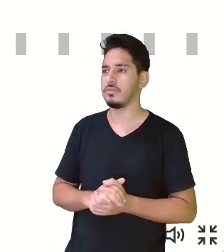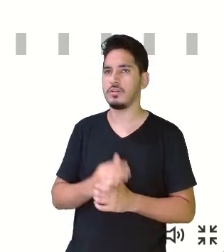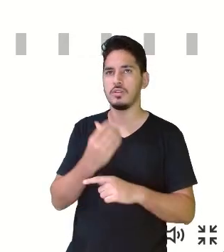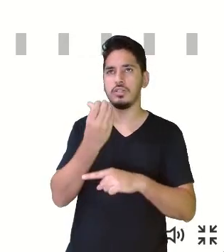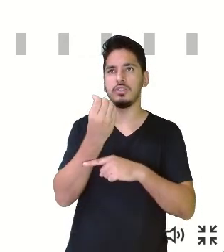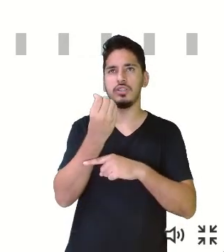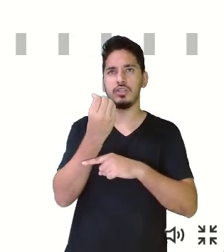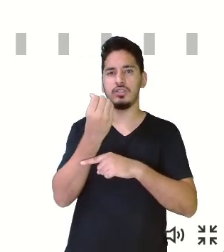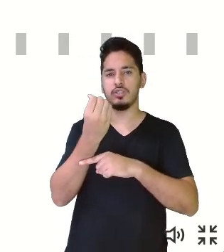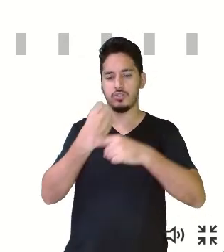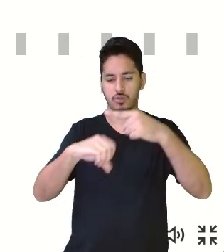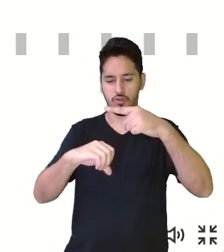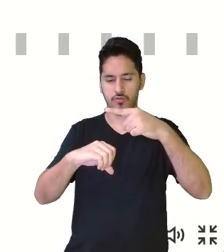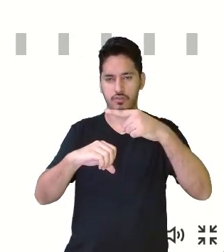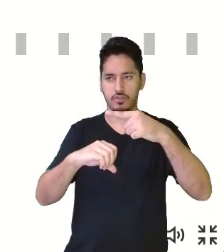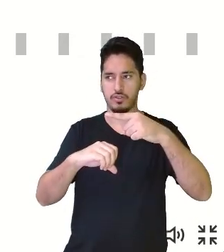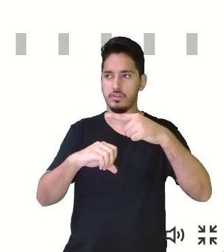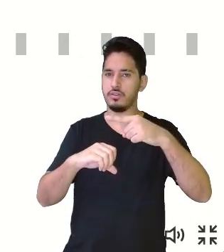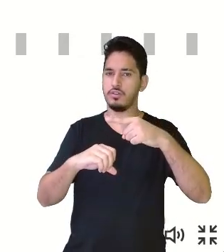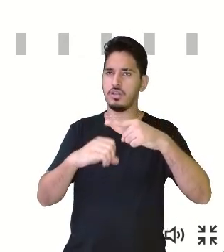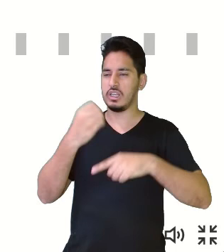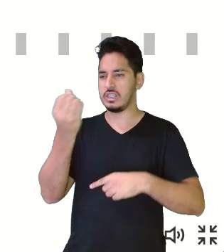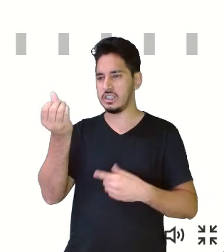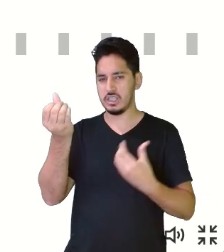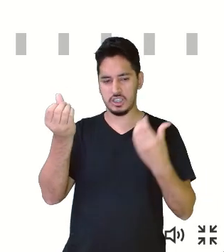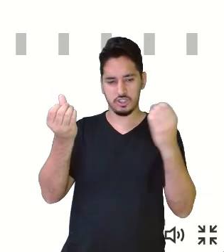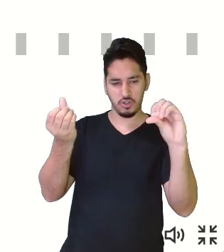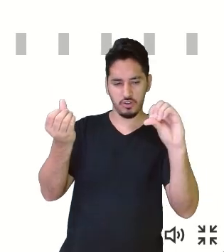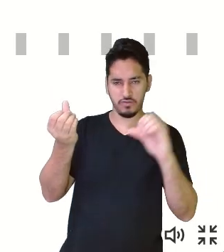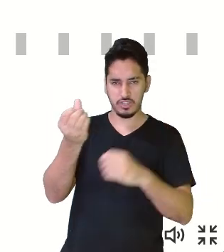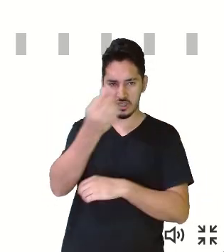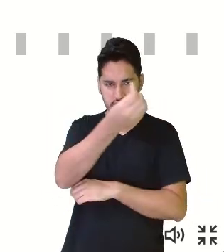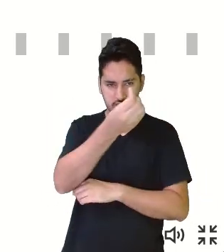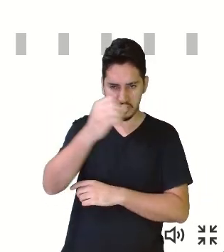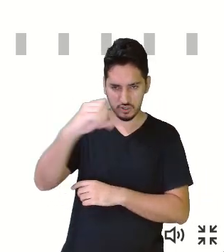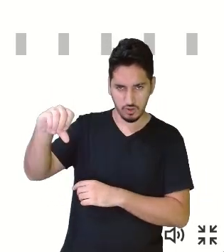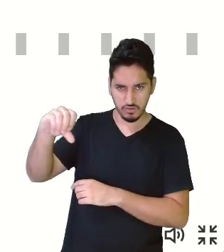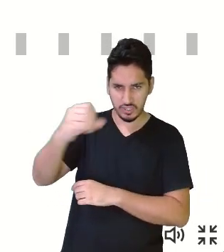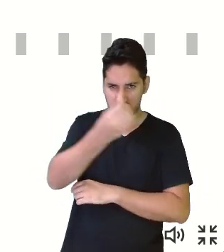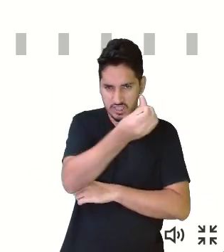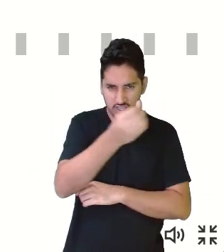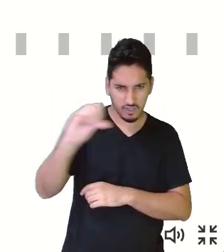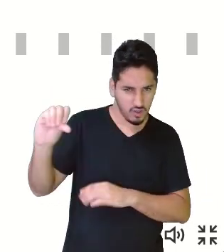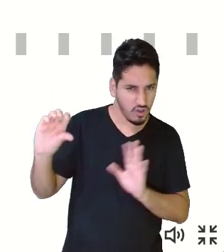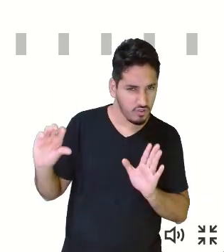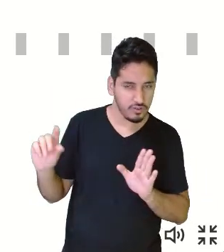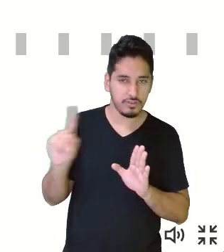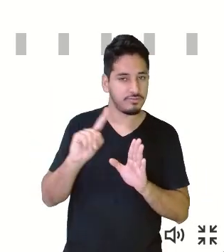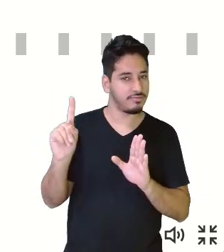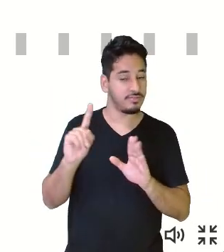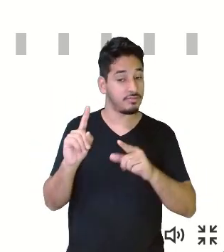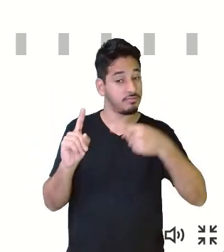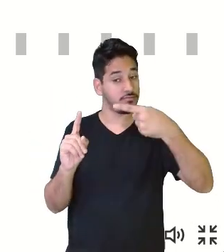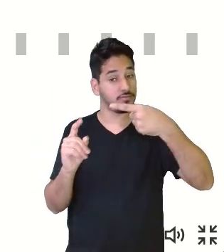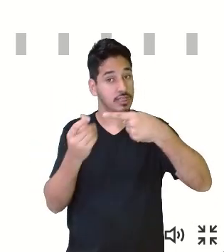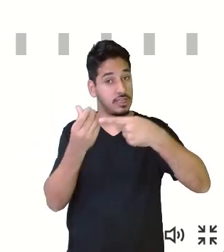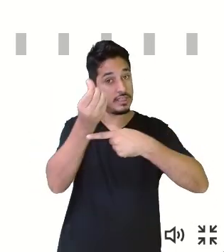6/9? De jeito nenhum. Você assiste às aulas do Educa Recife e sabe que a resposta é